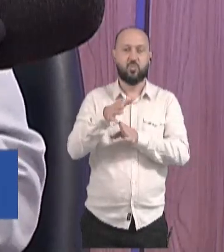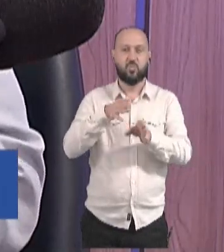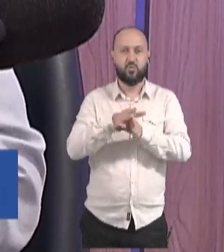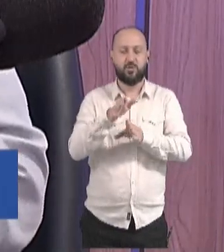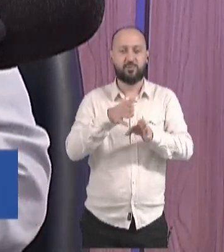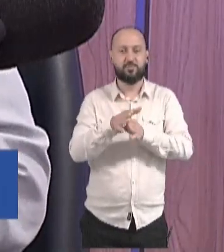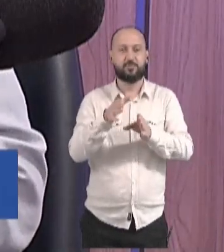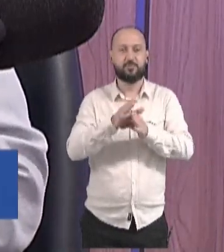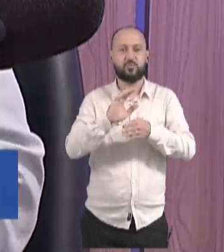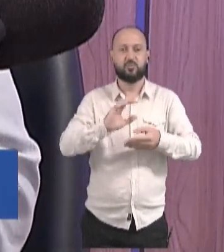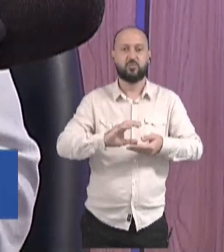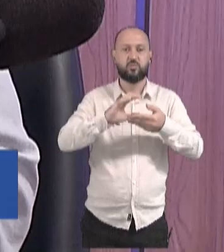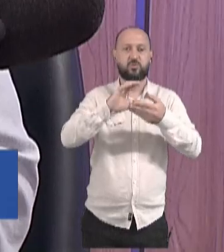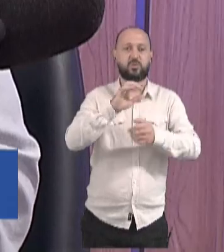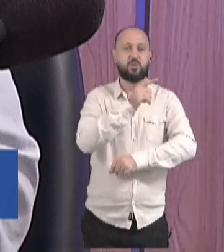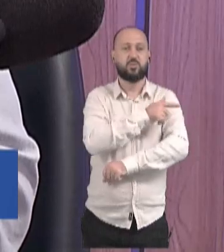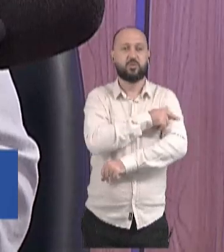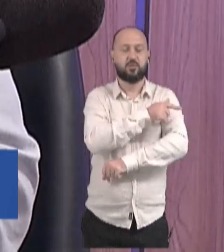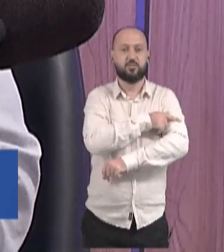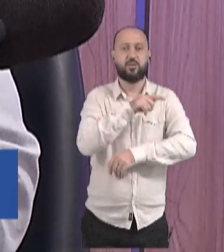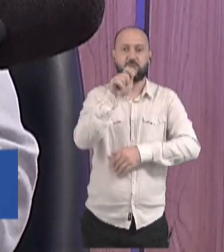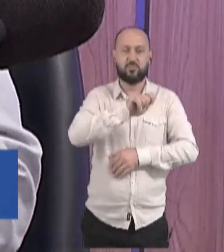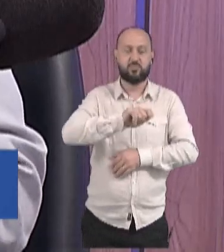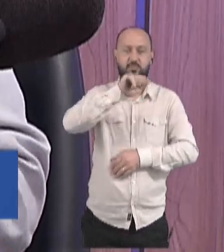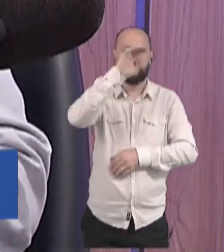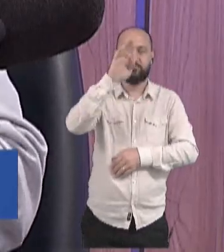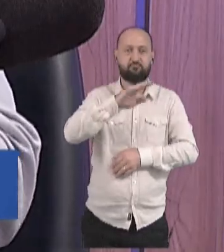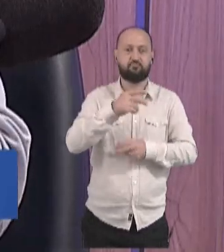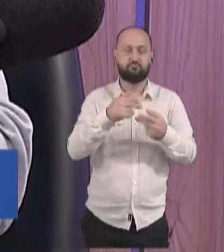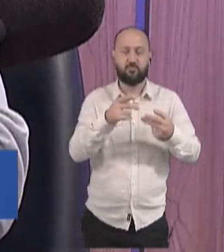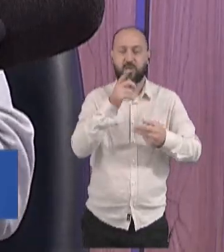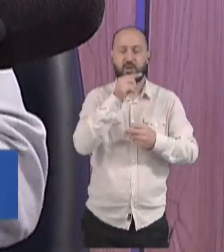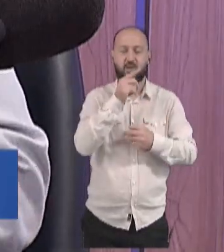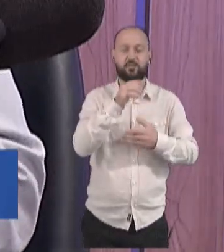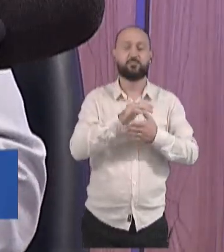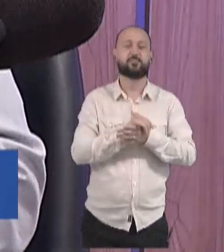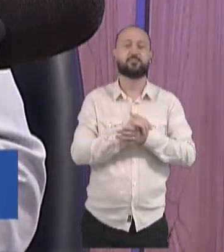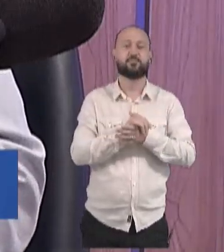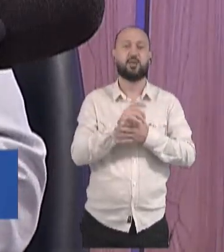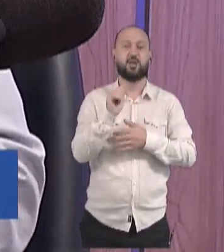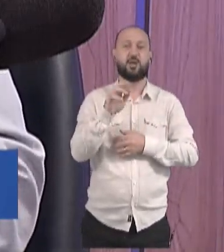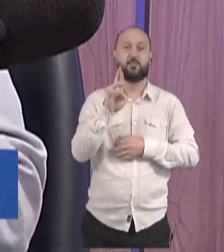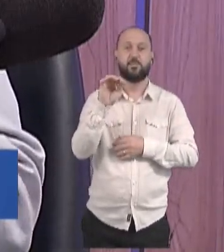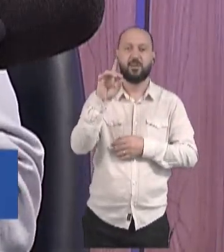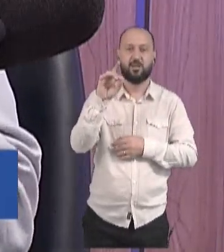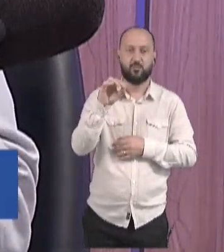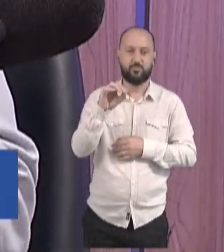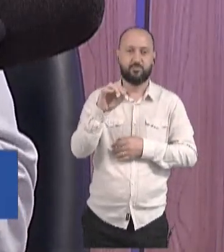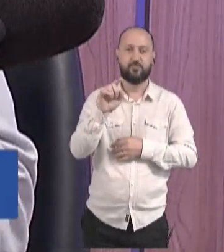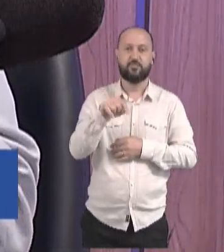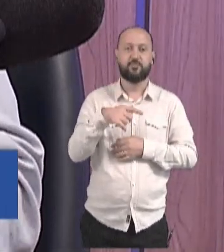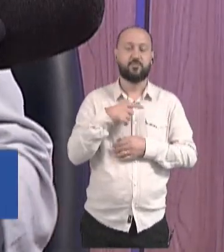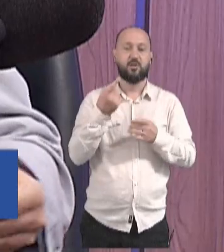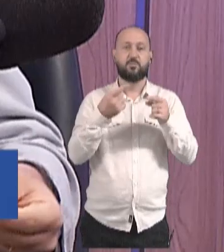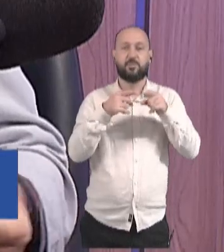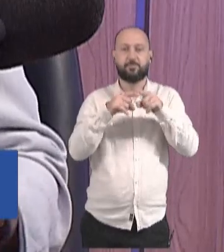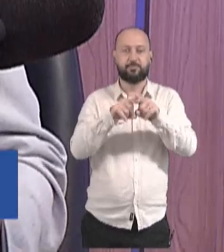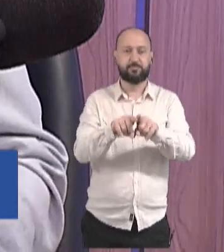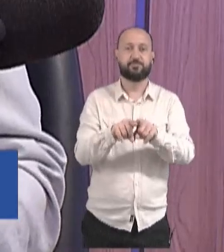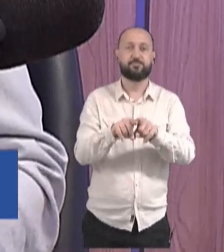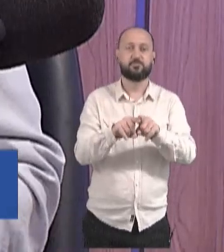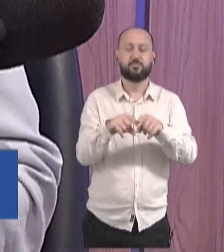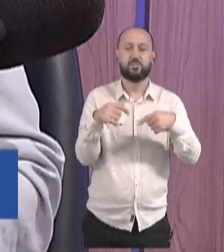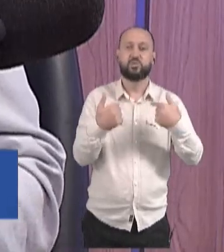do Conselho Gestor da Associação Brasileira de Recursos Hídricos, como eu falei, a Abrido, que também é uma